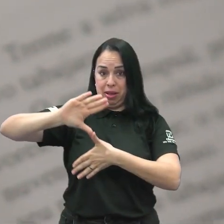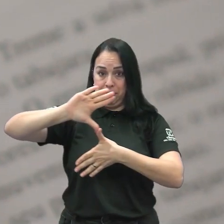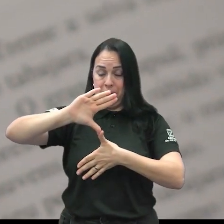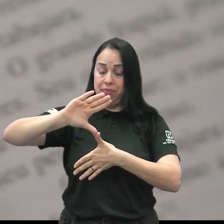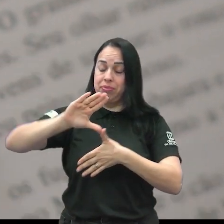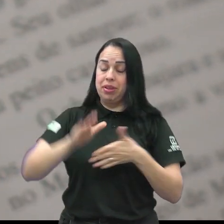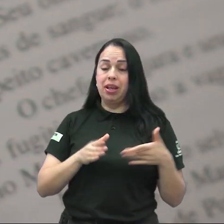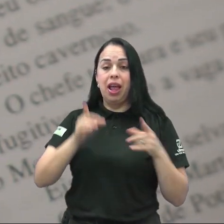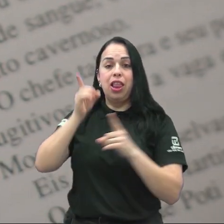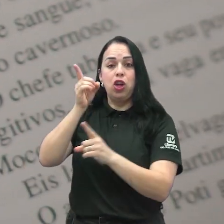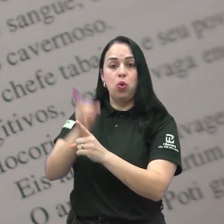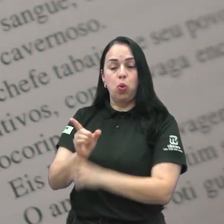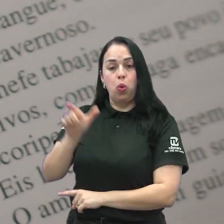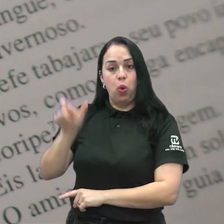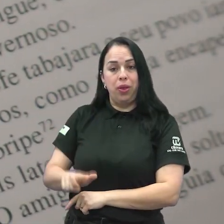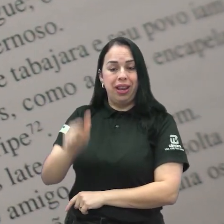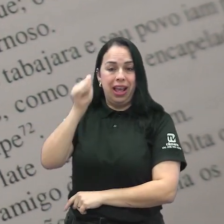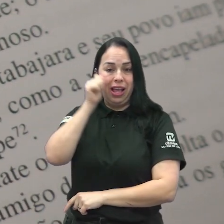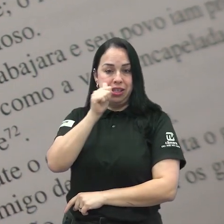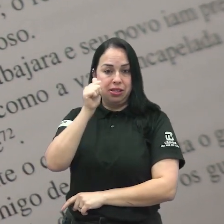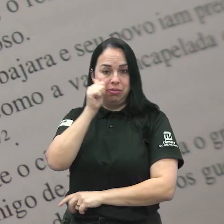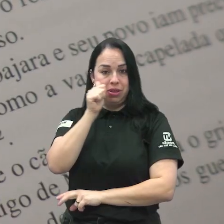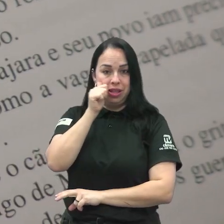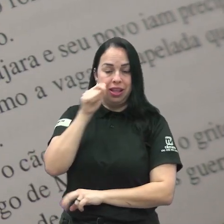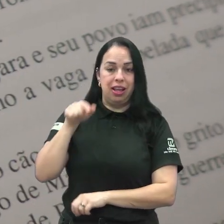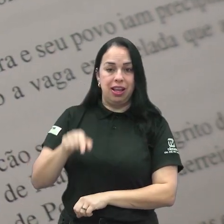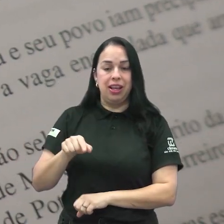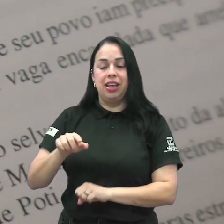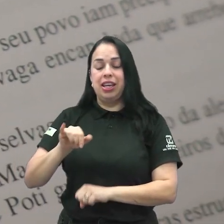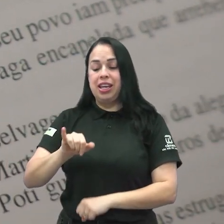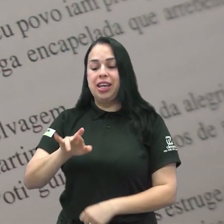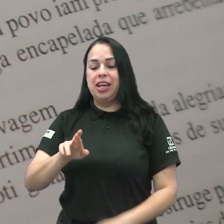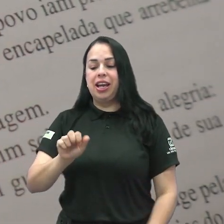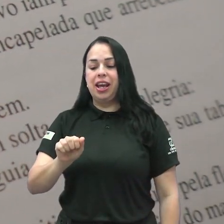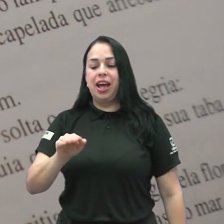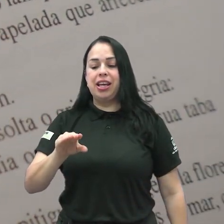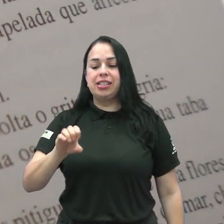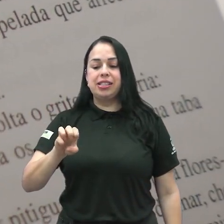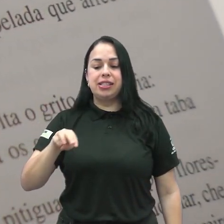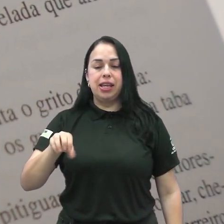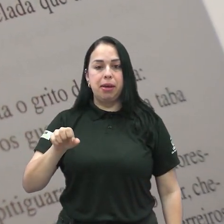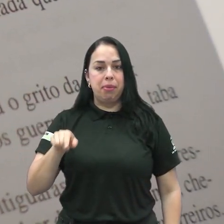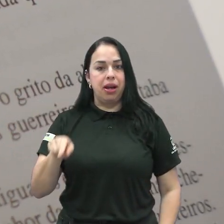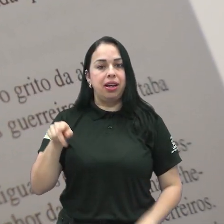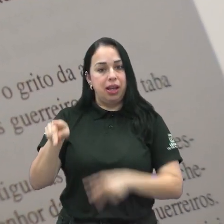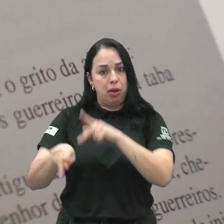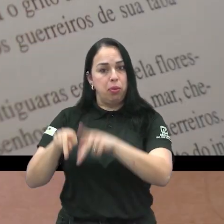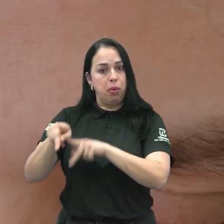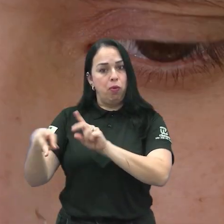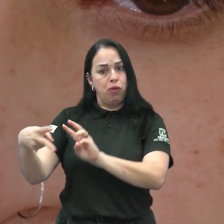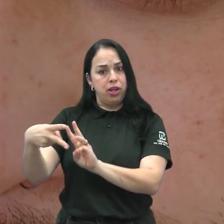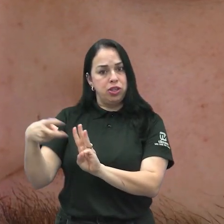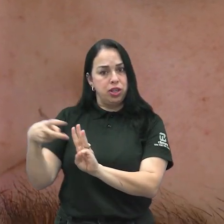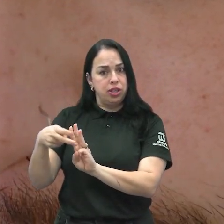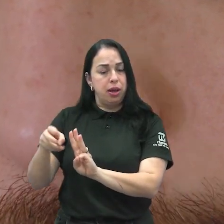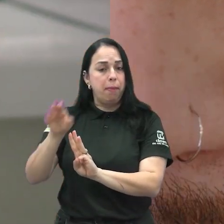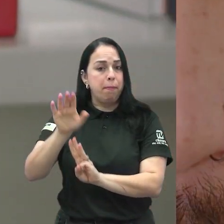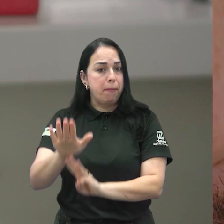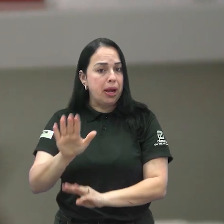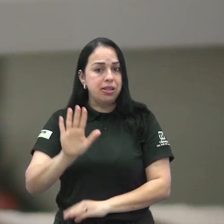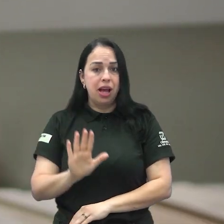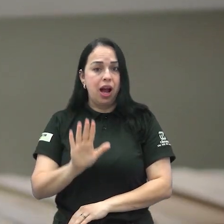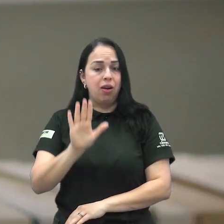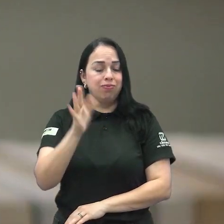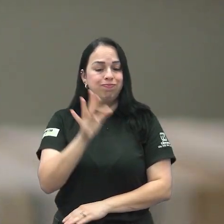a Virgem dos Lábios de Mel, que guardava os segredos do povo tabajara. Acontece que esse amor é